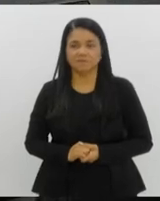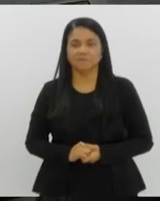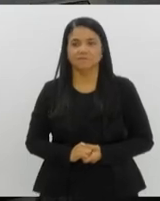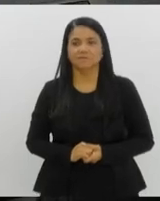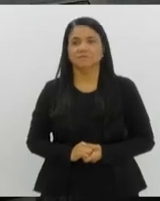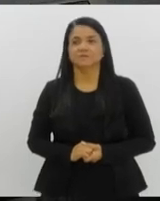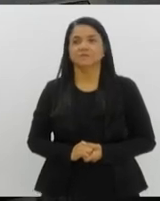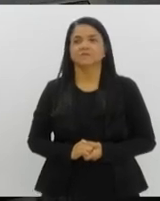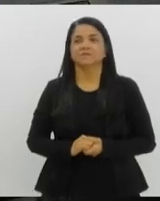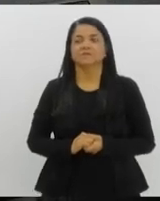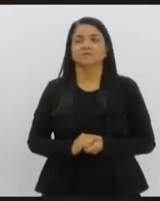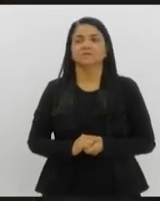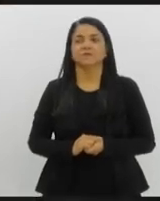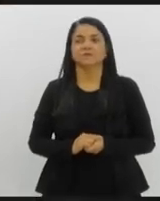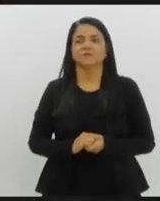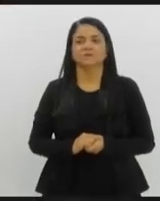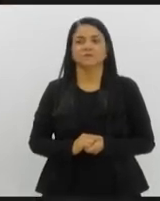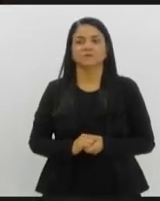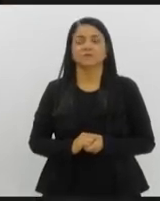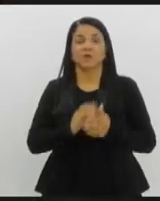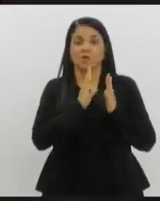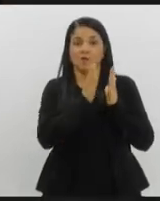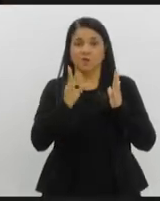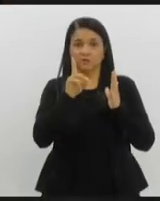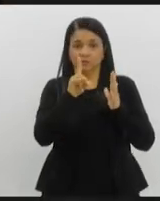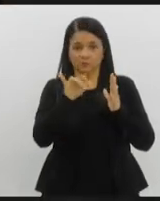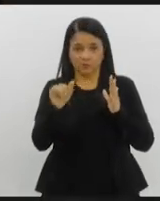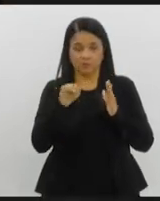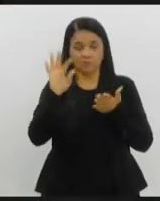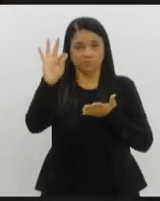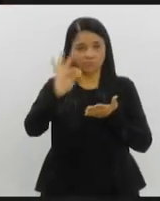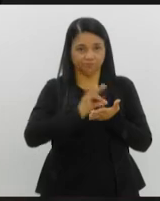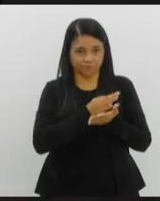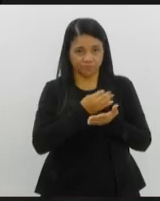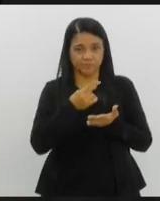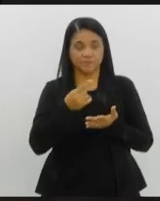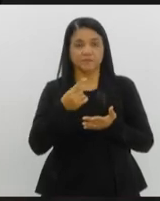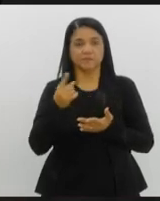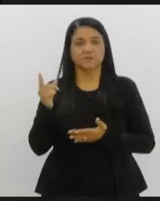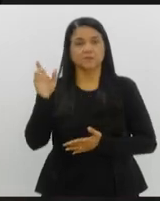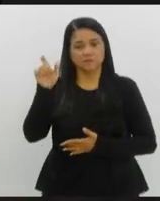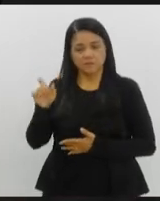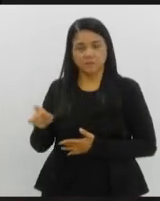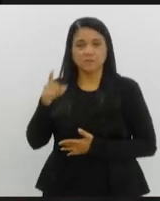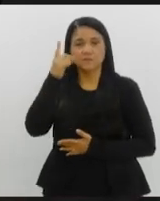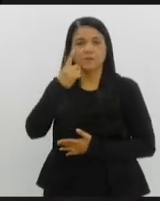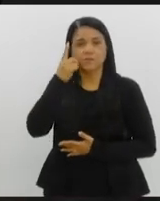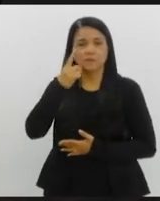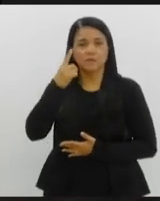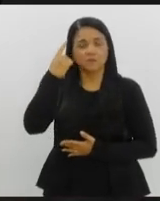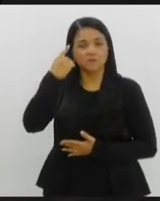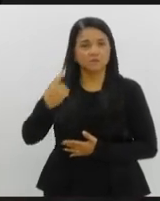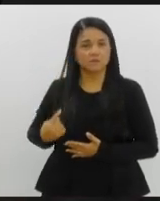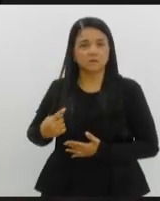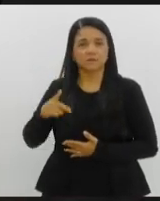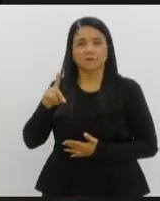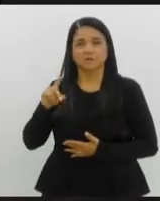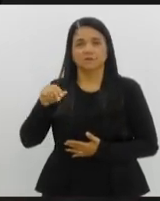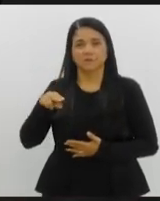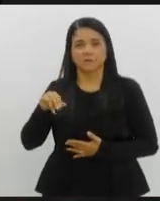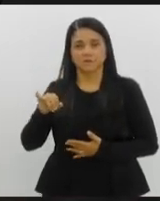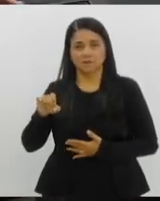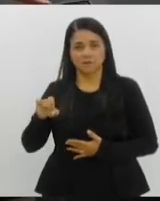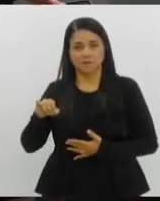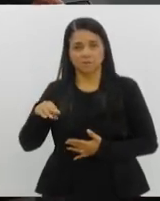Primeiro orador, passa-se a ordem do dia com o primeiro orador escrita, a nobre deputada Dani Monteiro.